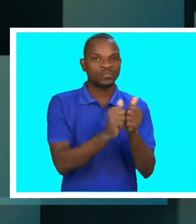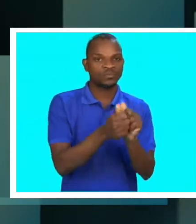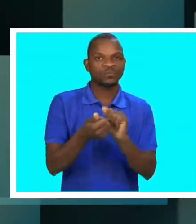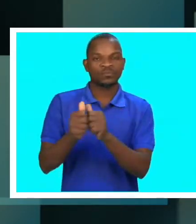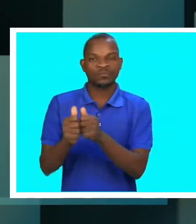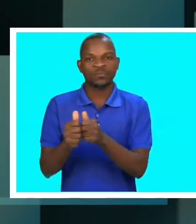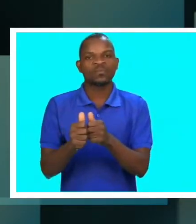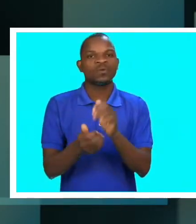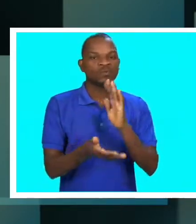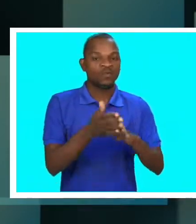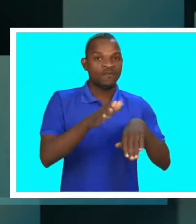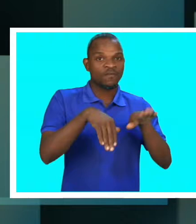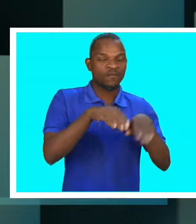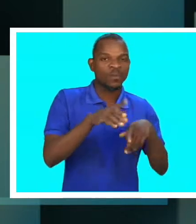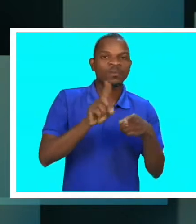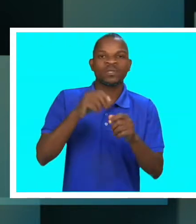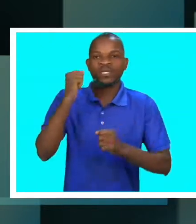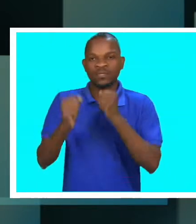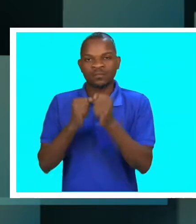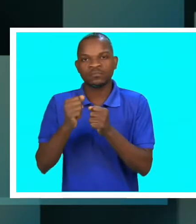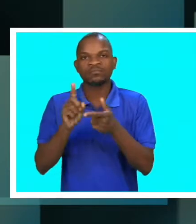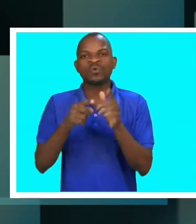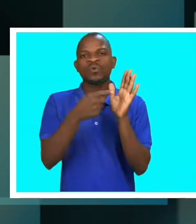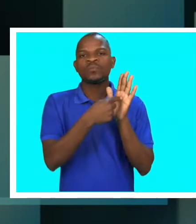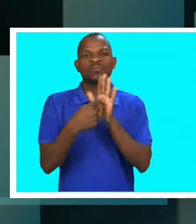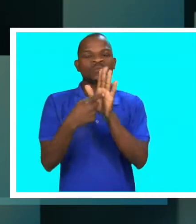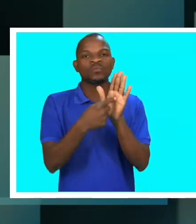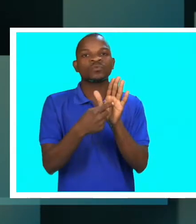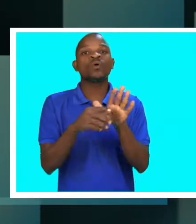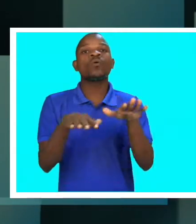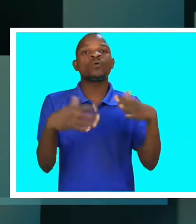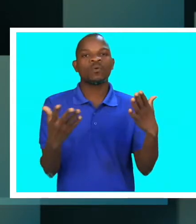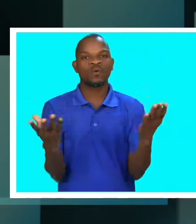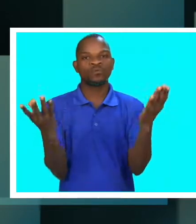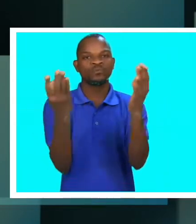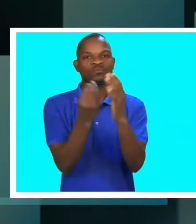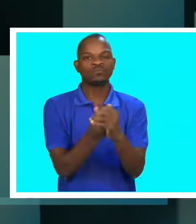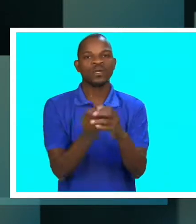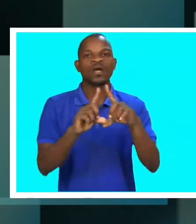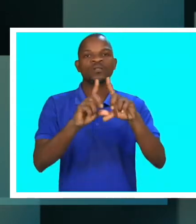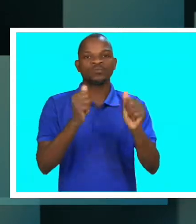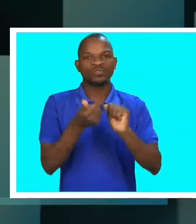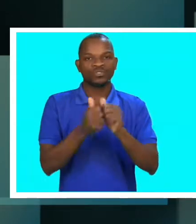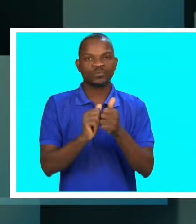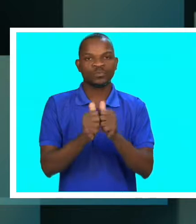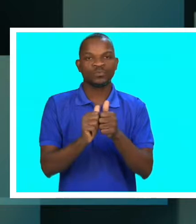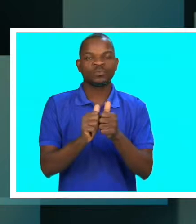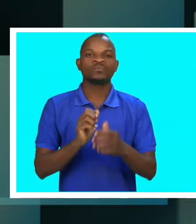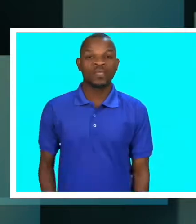modalidades, o futebol e o atletismo, mostrando deste modo a união desportiva.